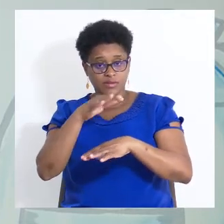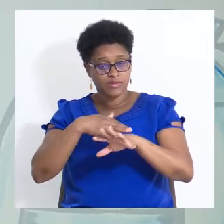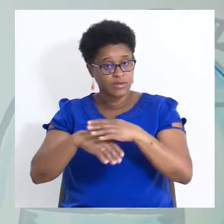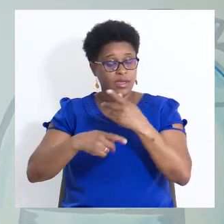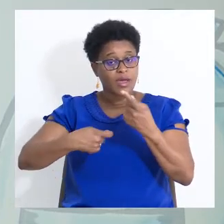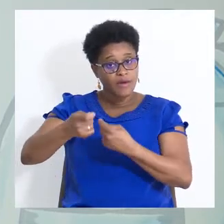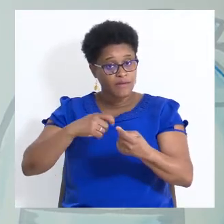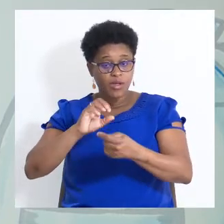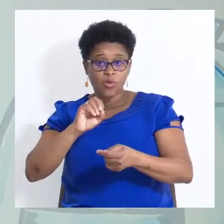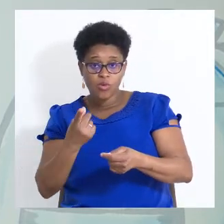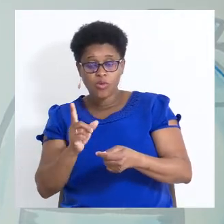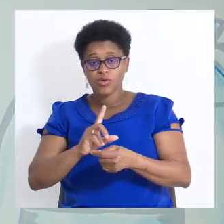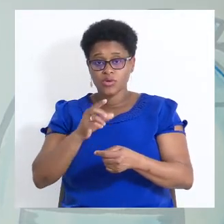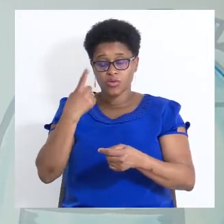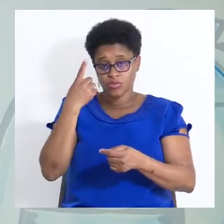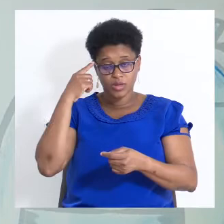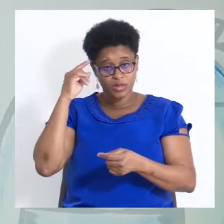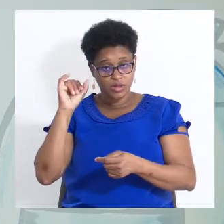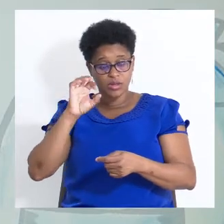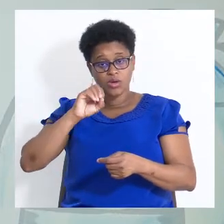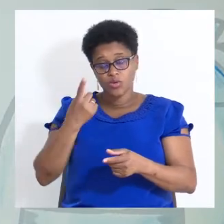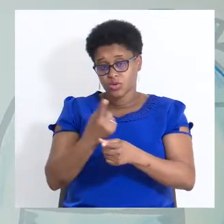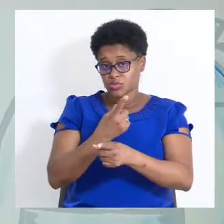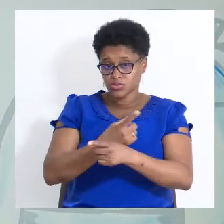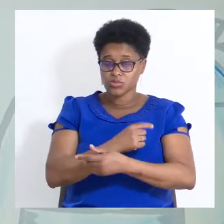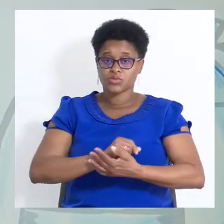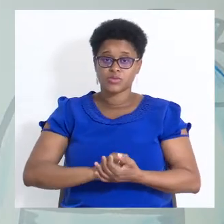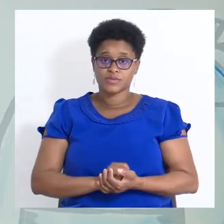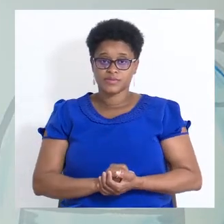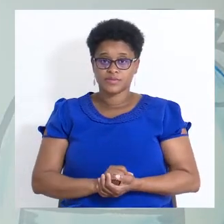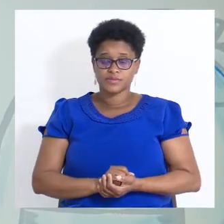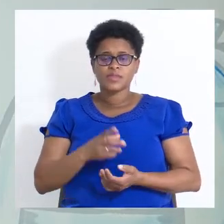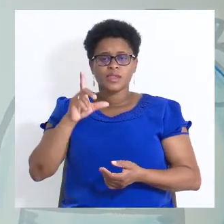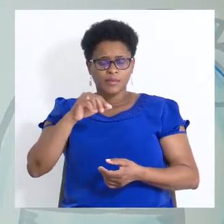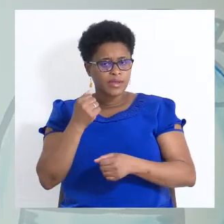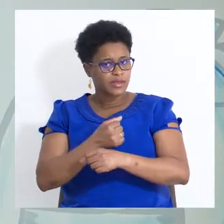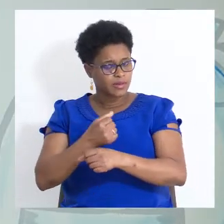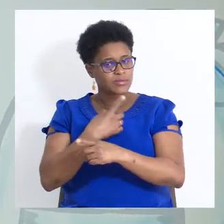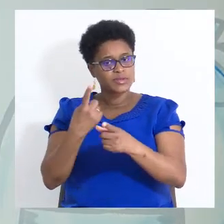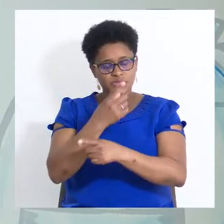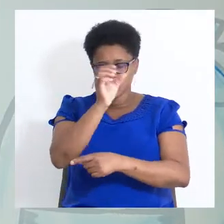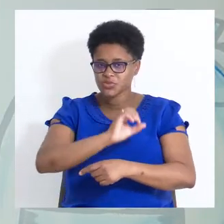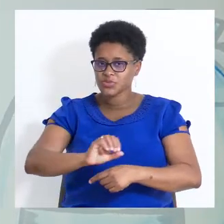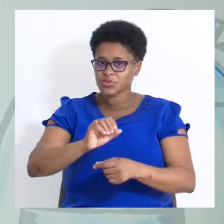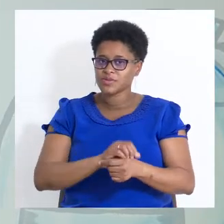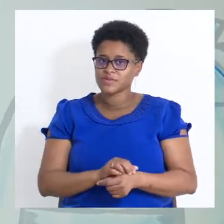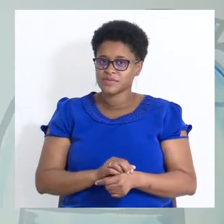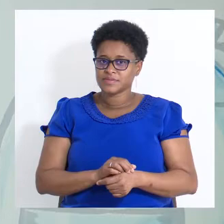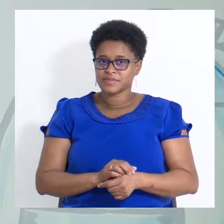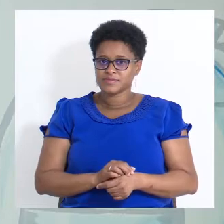a venda ou não de uma ideia ou de um produto. Vimos as suas